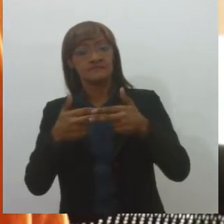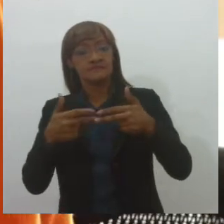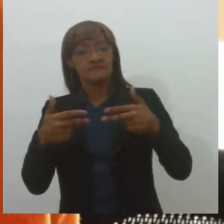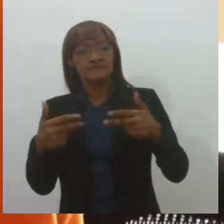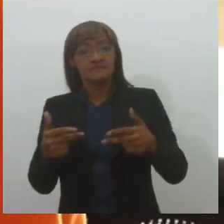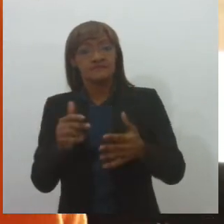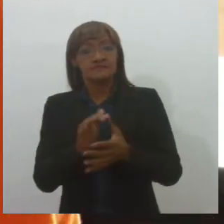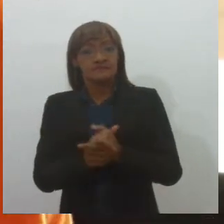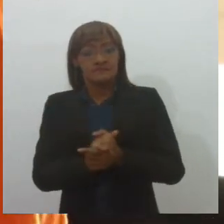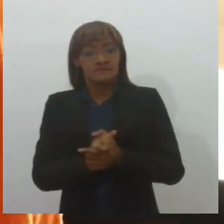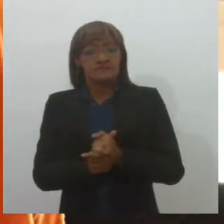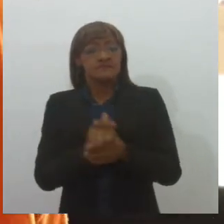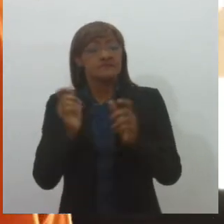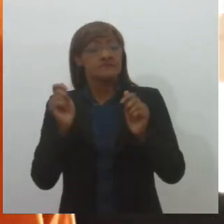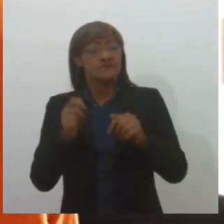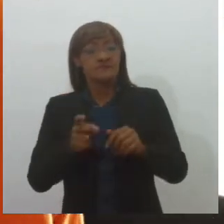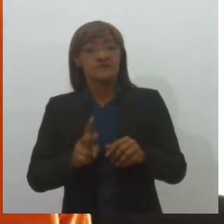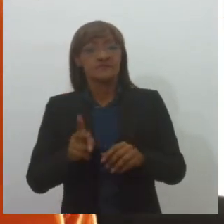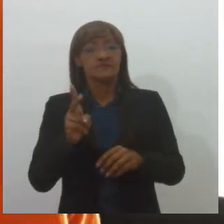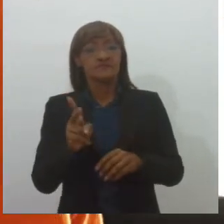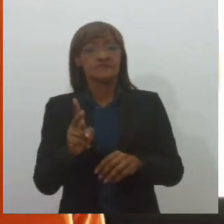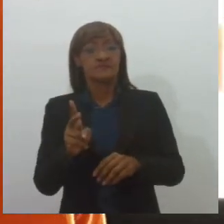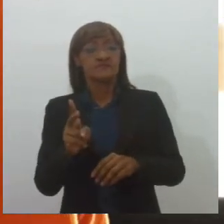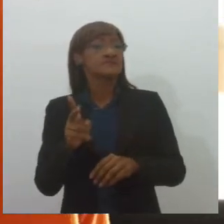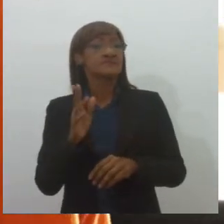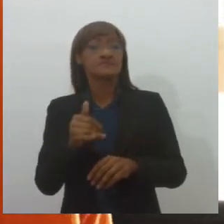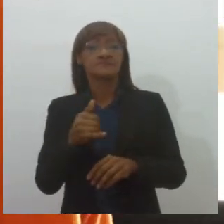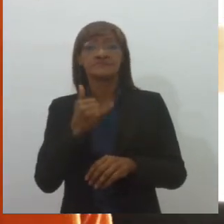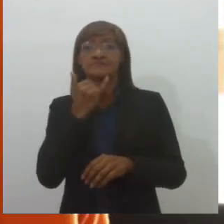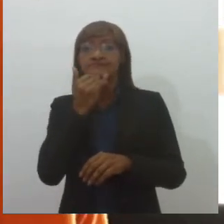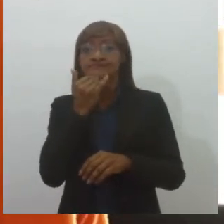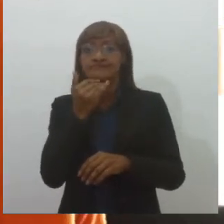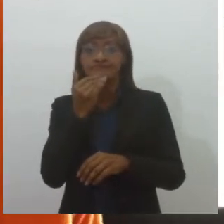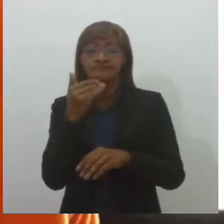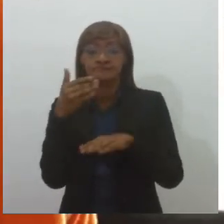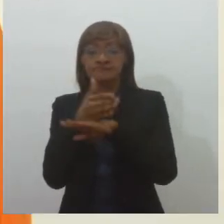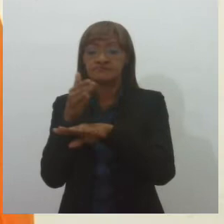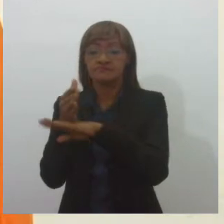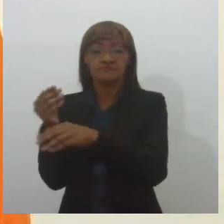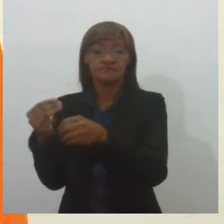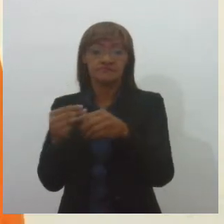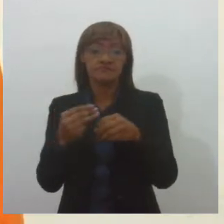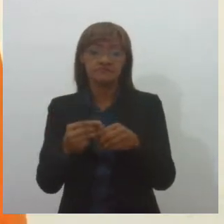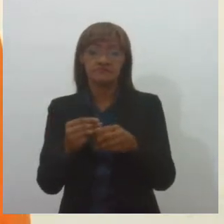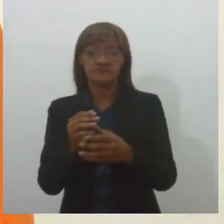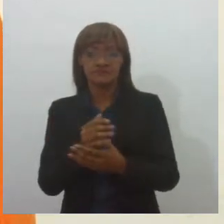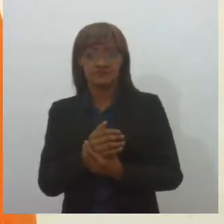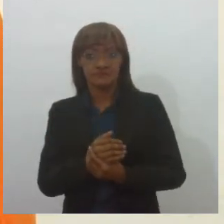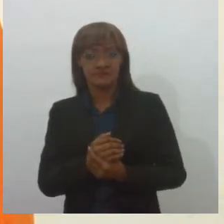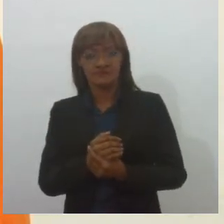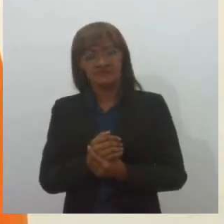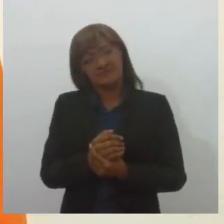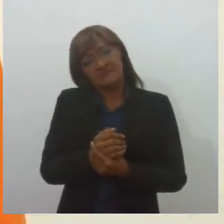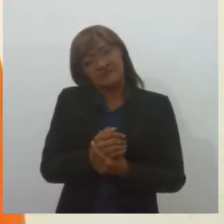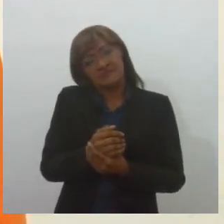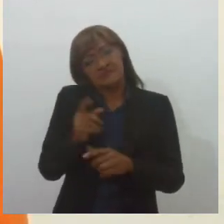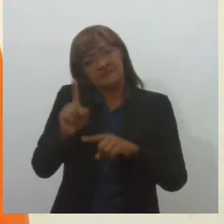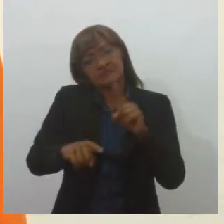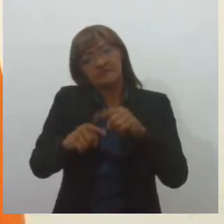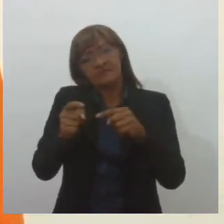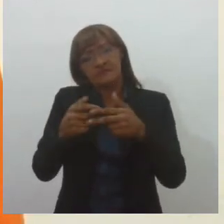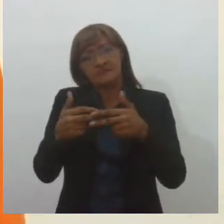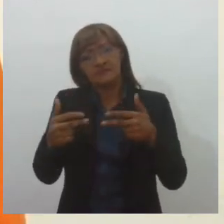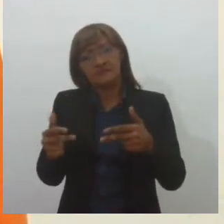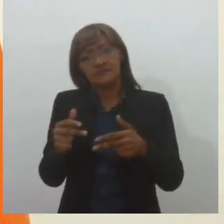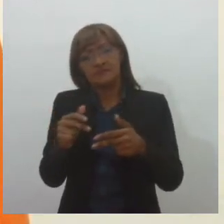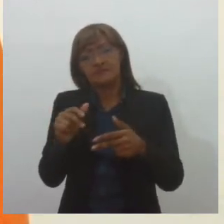individual que por vezes os agentes não tem acesso em seus municípios e pe nós trabalhamos lá tem oito meses a